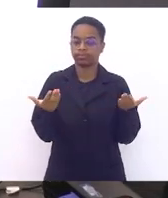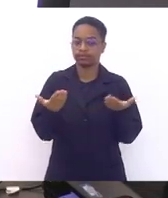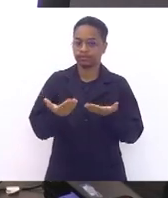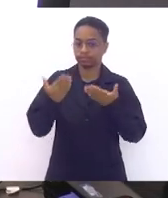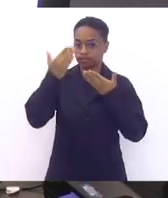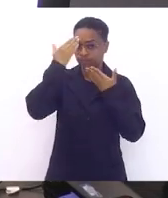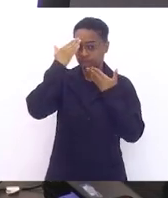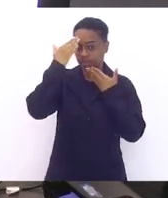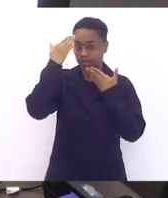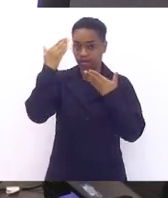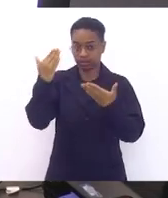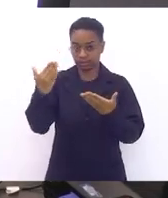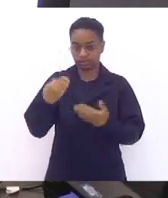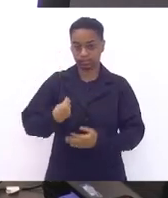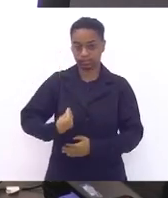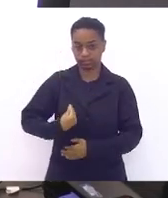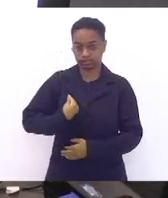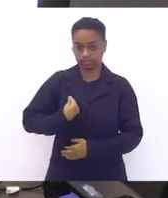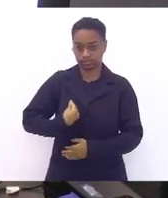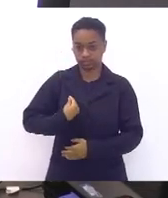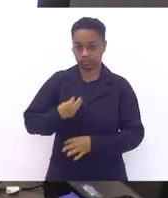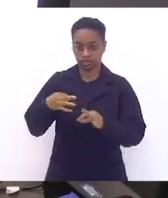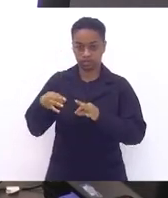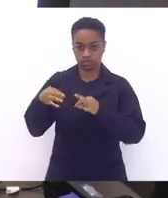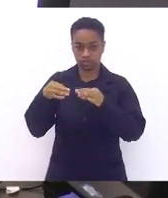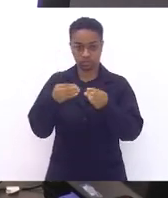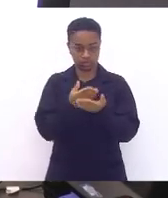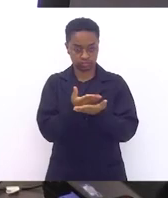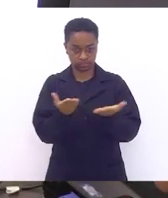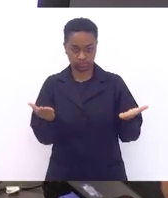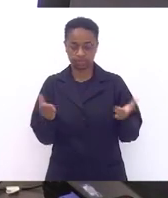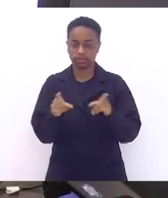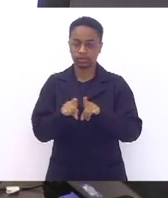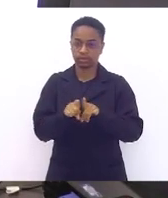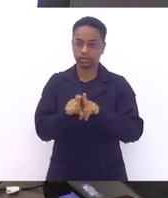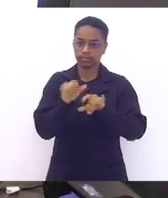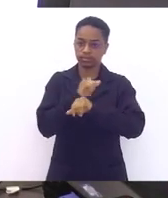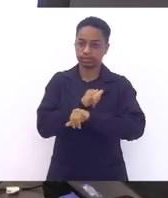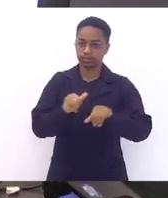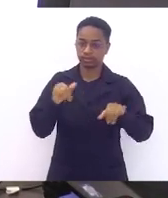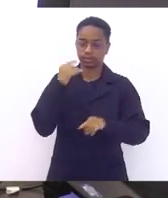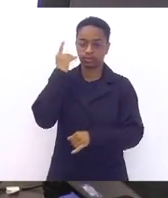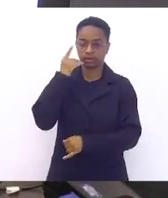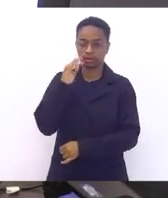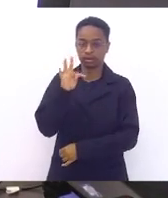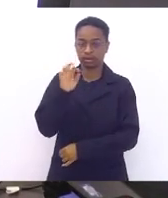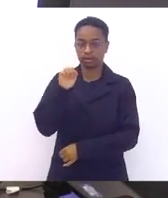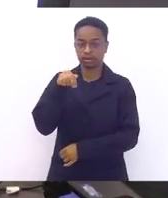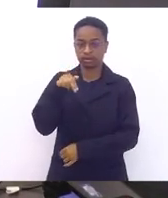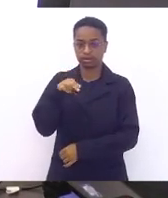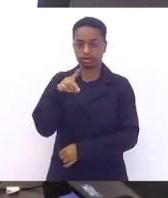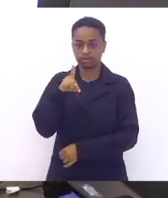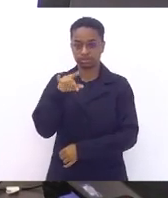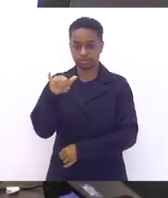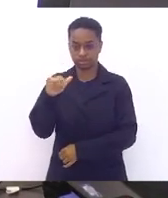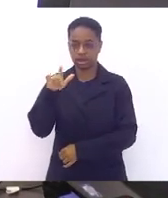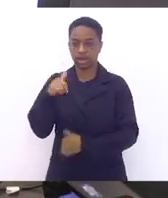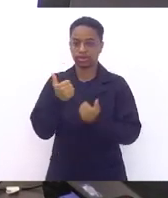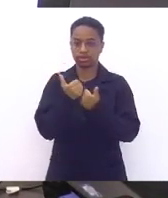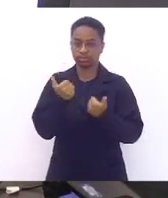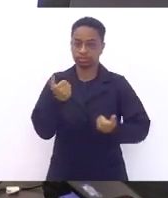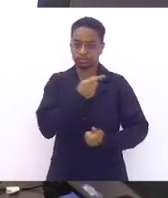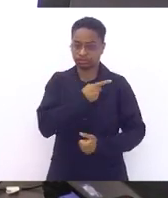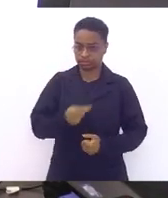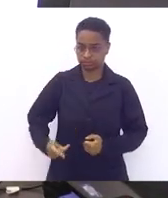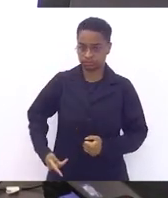agradecer a presença de todos e já dizer que o deputado Tandy Vieira, que é o nosso vice-presidente,